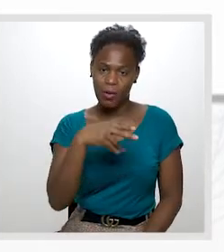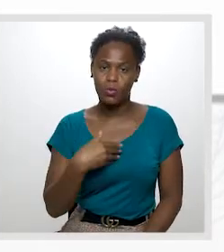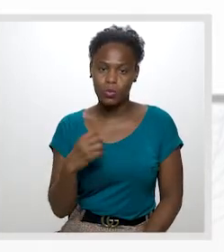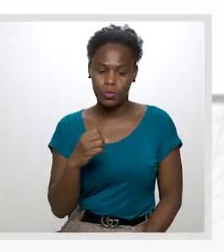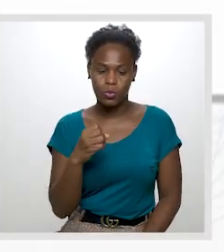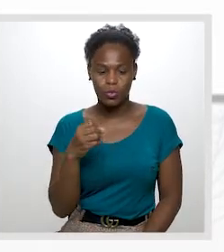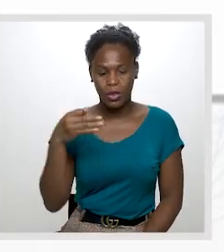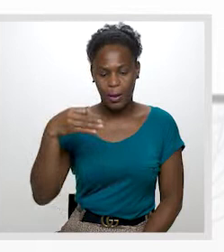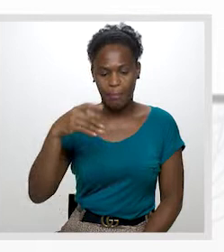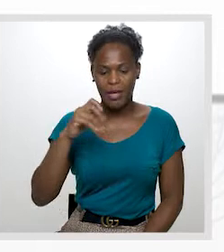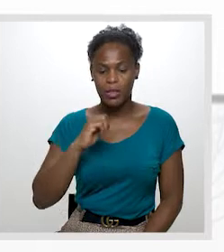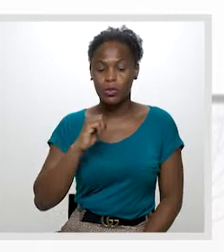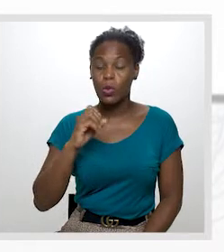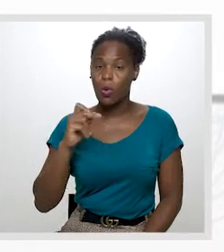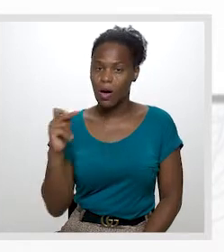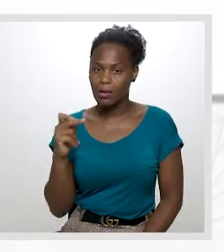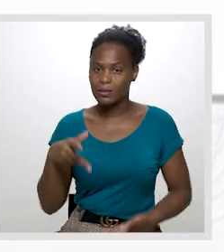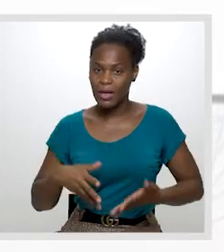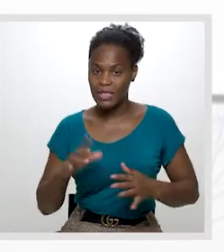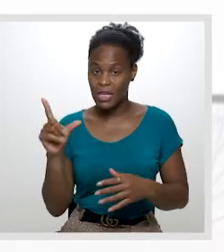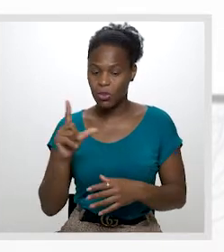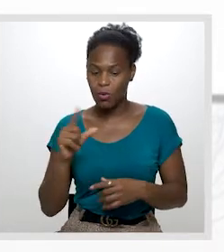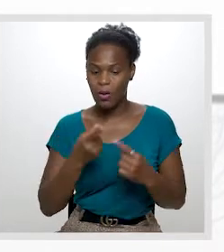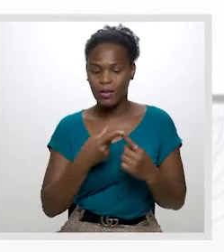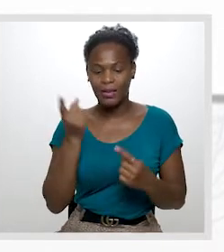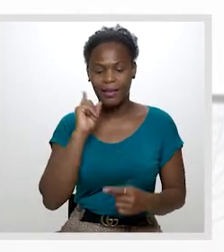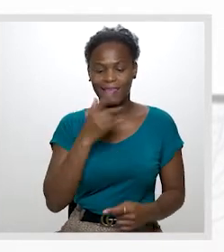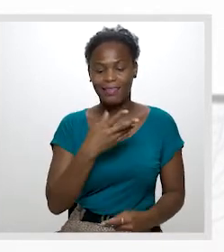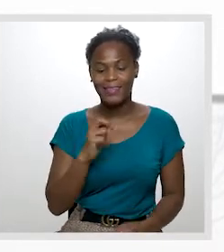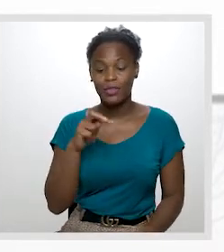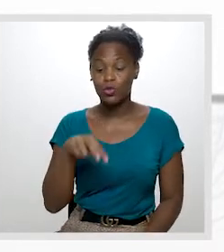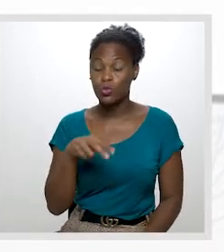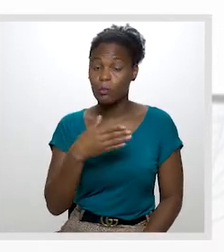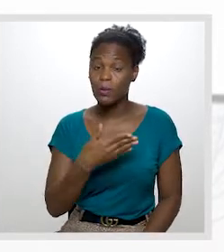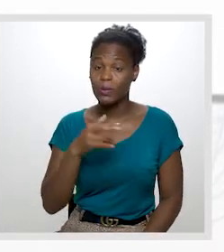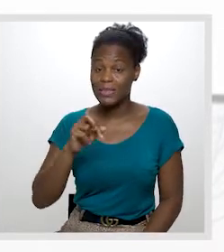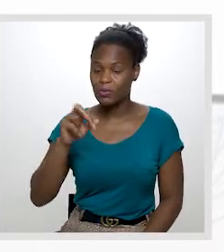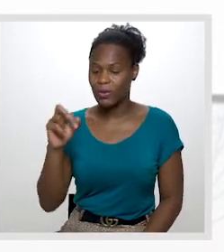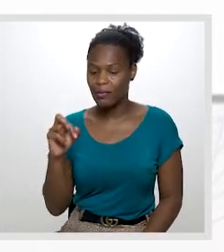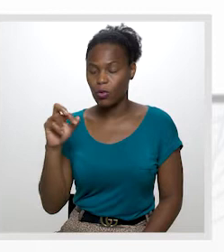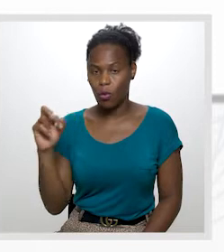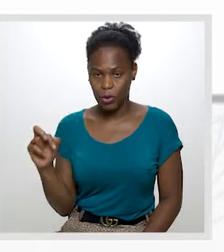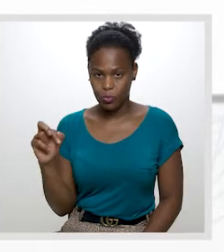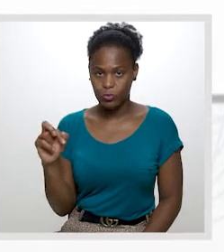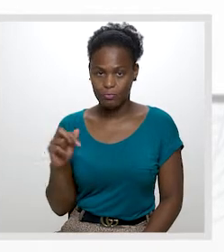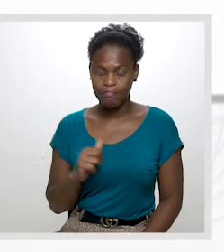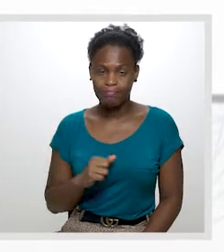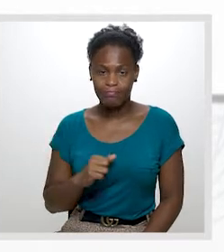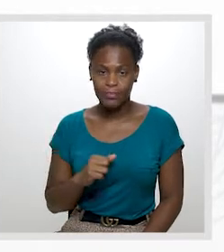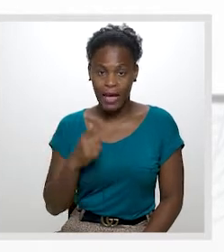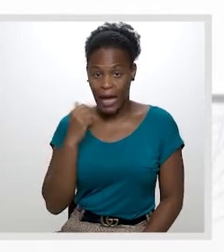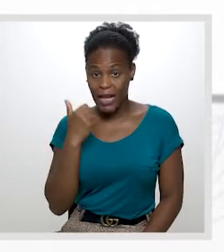Fernando Antônio Nogueira Pessoa nasceu em Lisboa no dia 13 de junho de